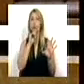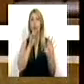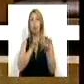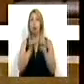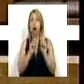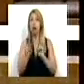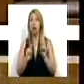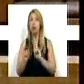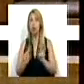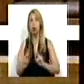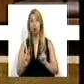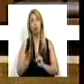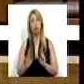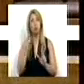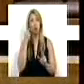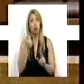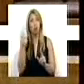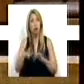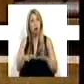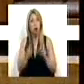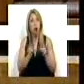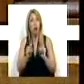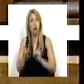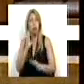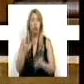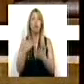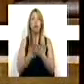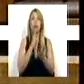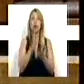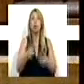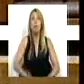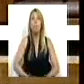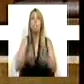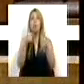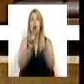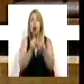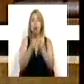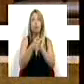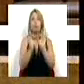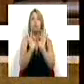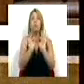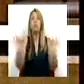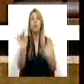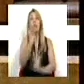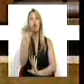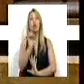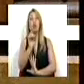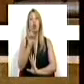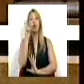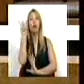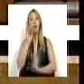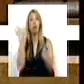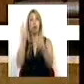alterações na especialidade, que dessem melhor resposta e aperfeiçoassem questões da vida concreta